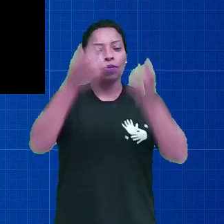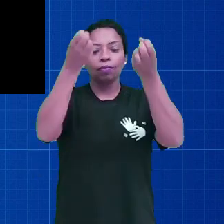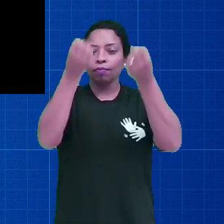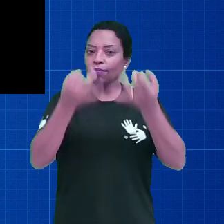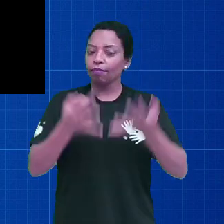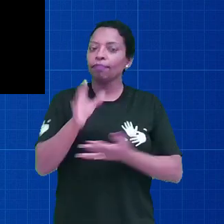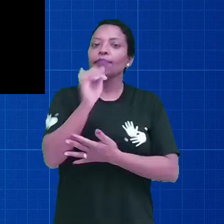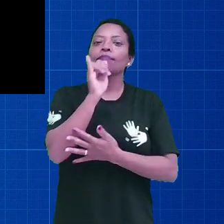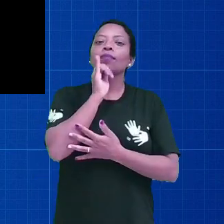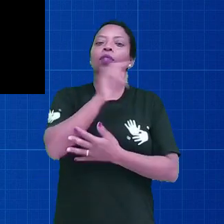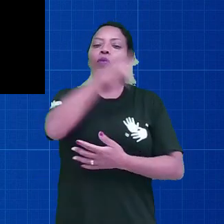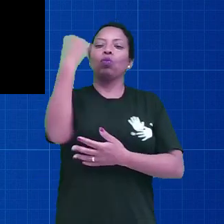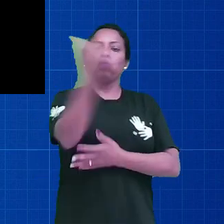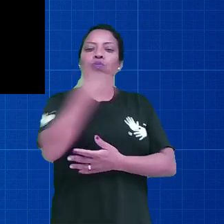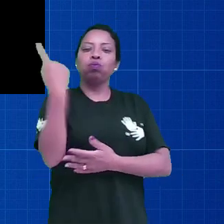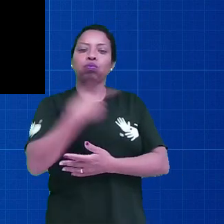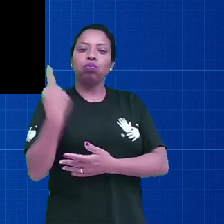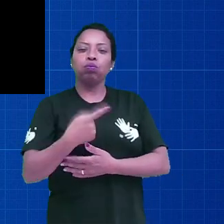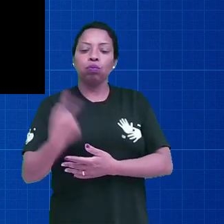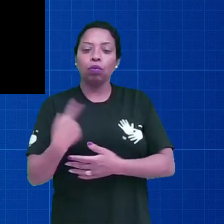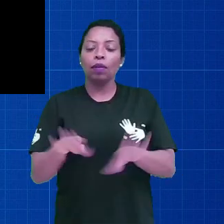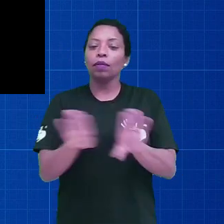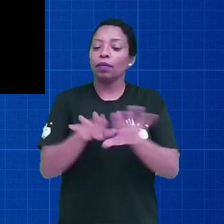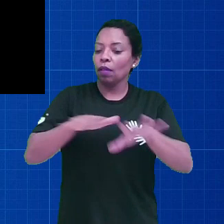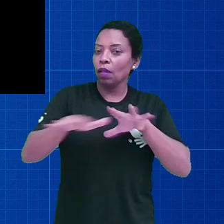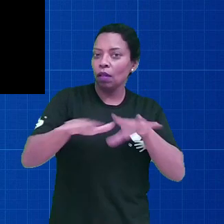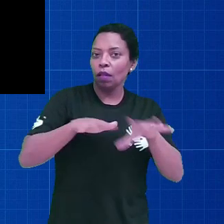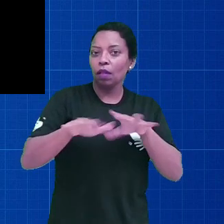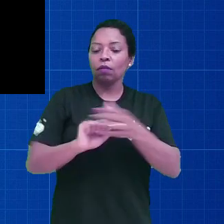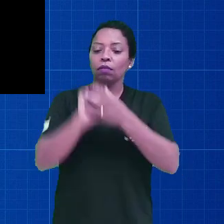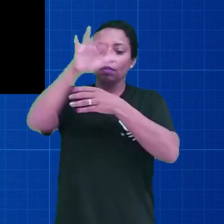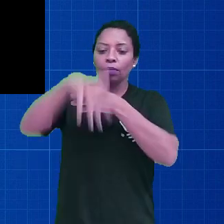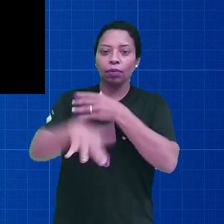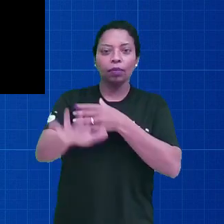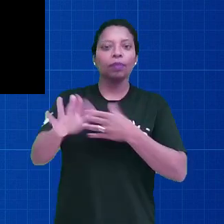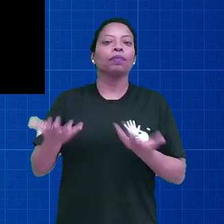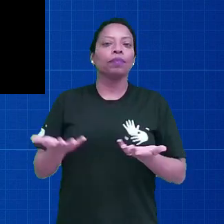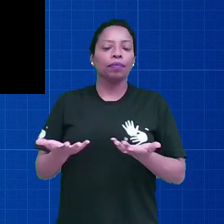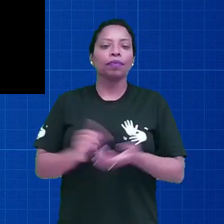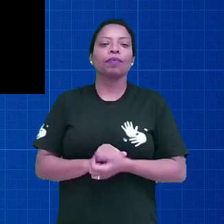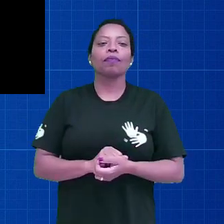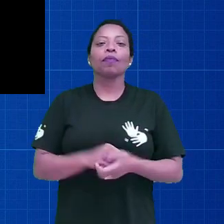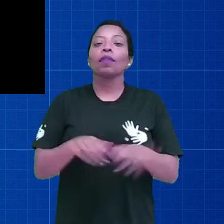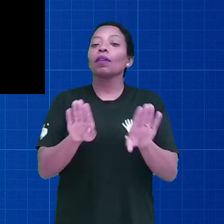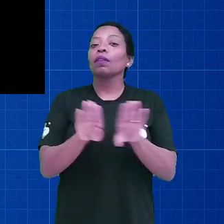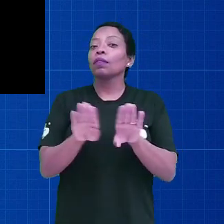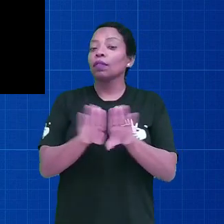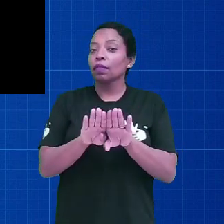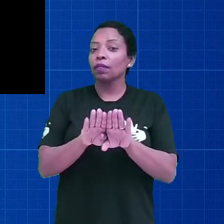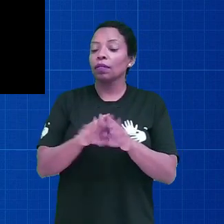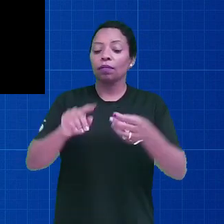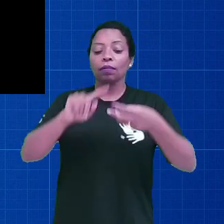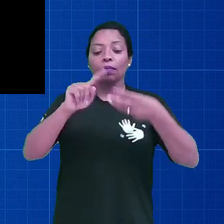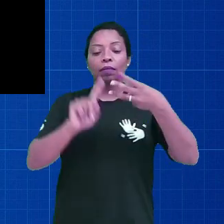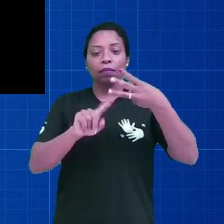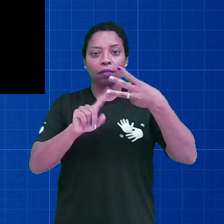sobretudo os vulcões e os terremotos. Por outro lado, os eventos antropogênicos,